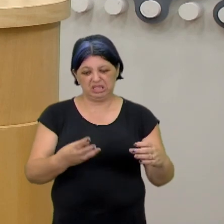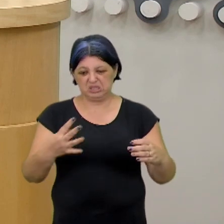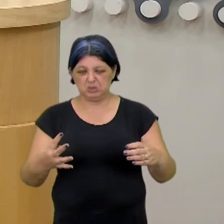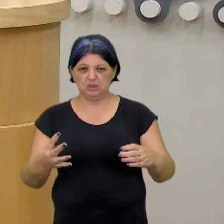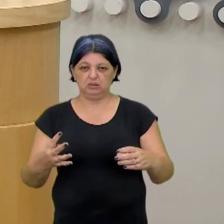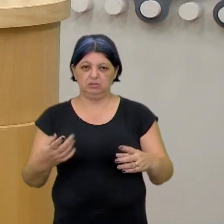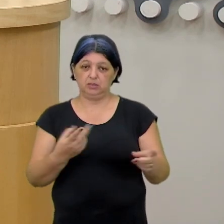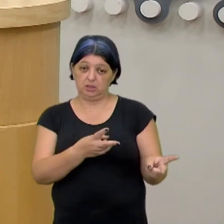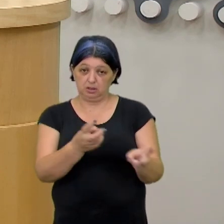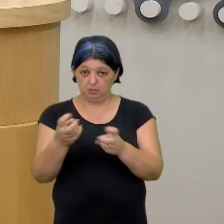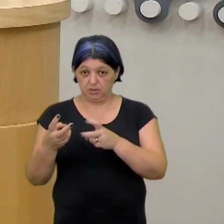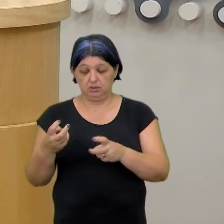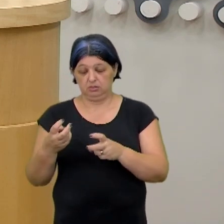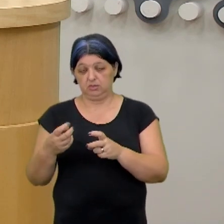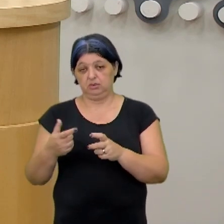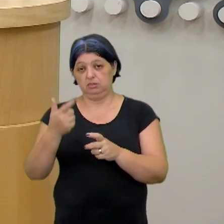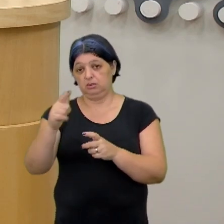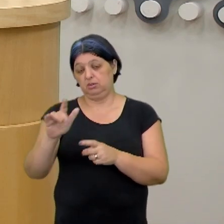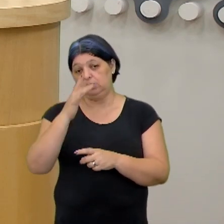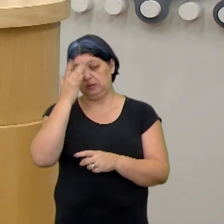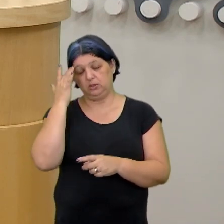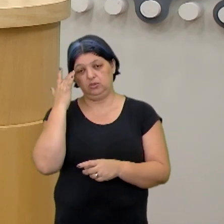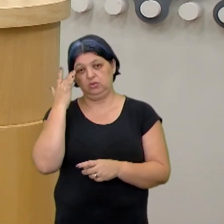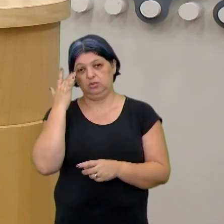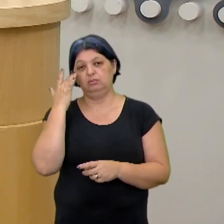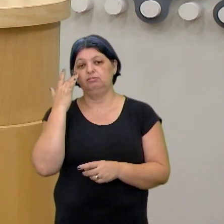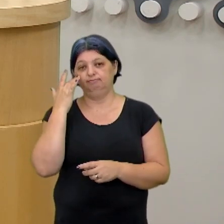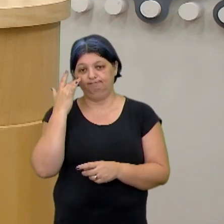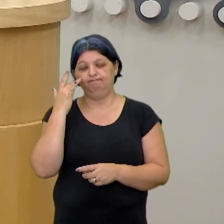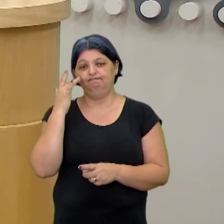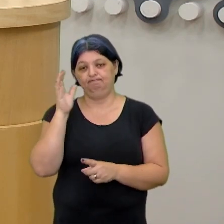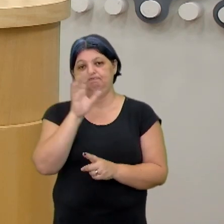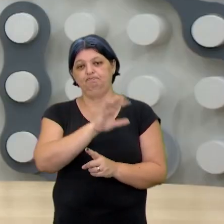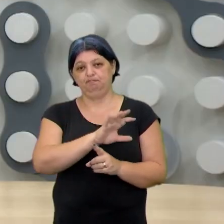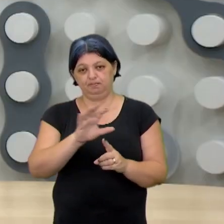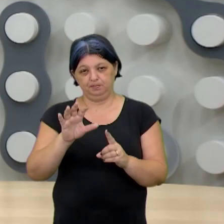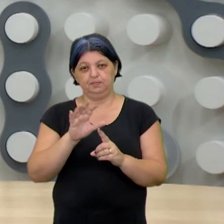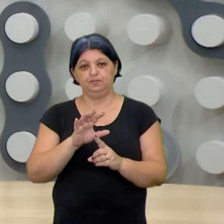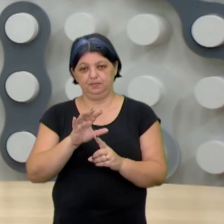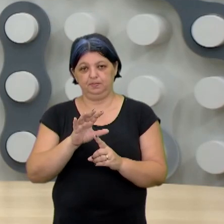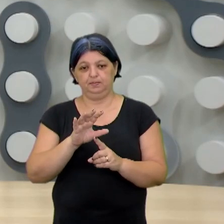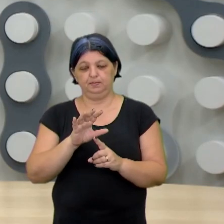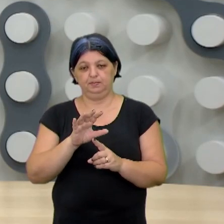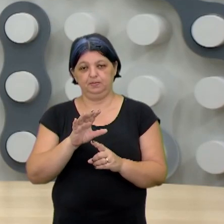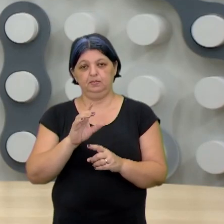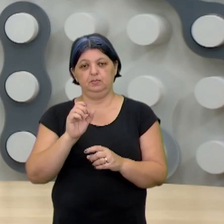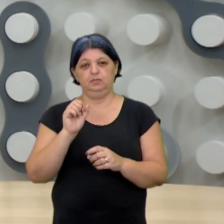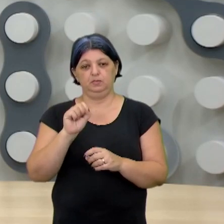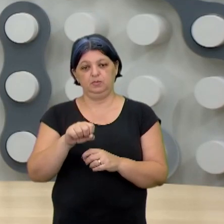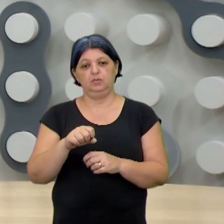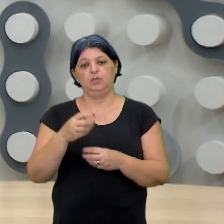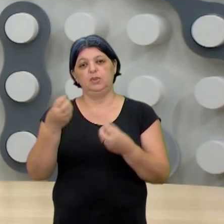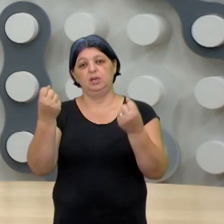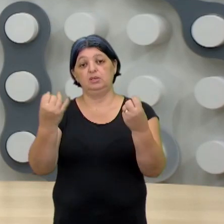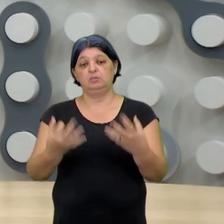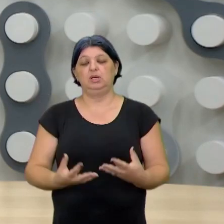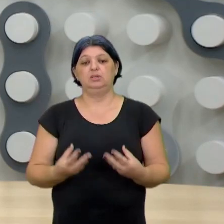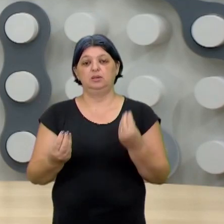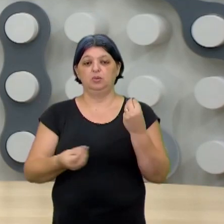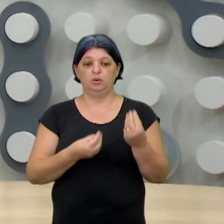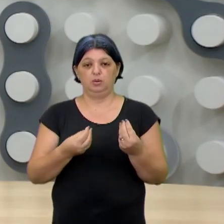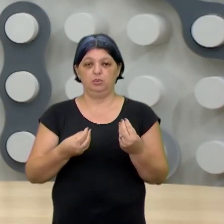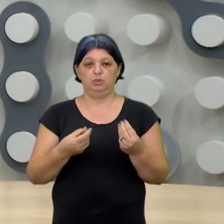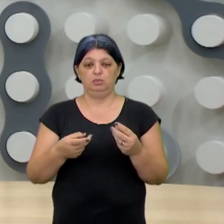a percepção de uma pessoa, ela interfere no que na narrativa. E a partir do momento que